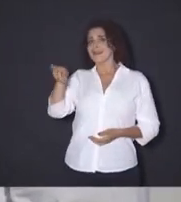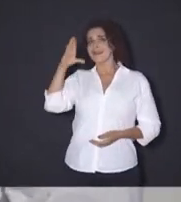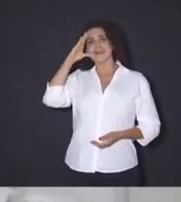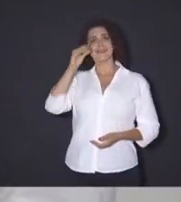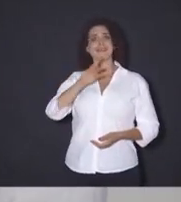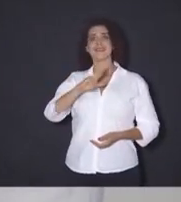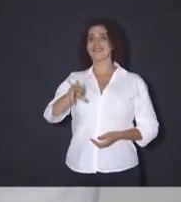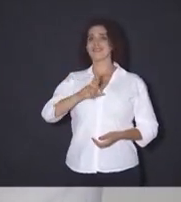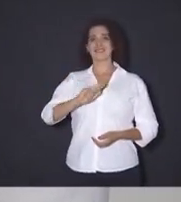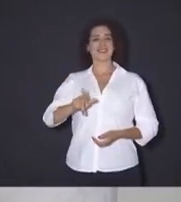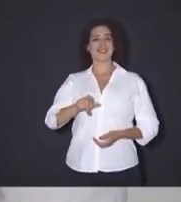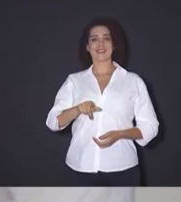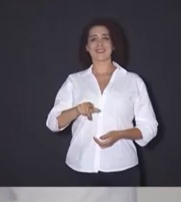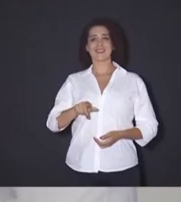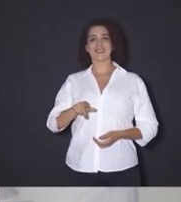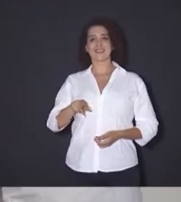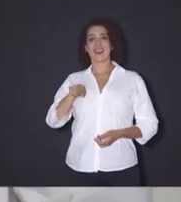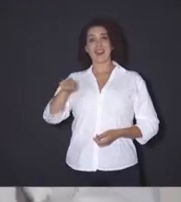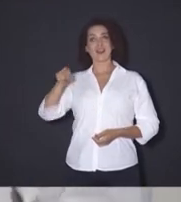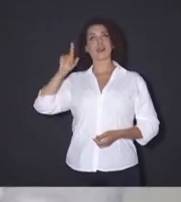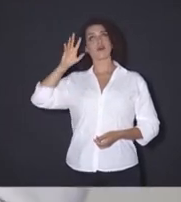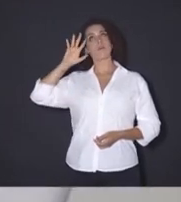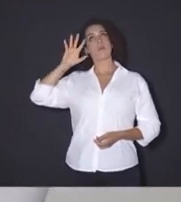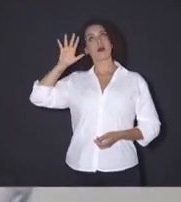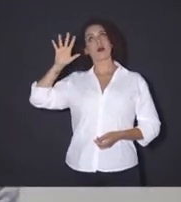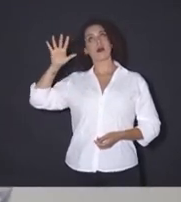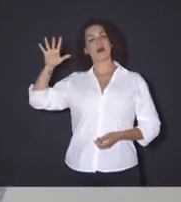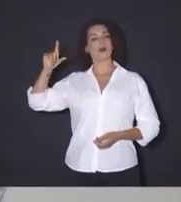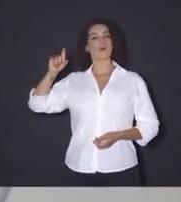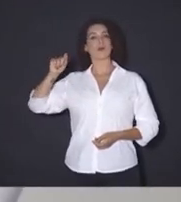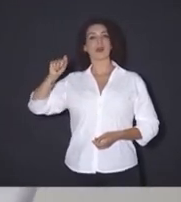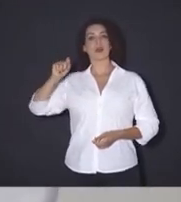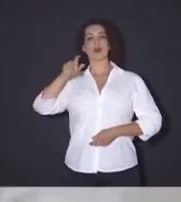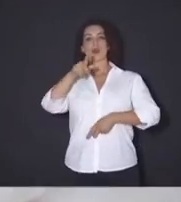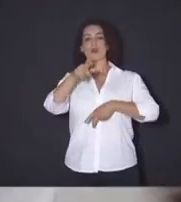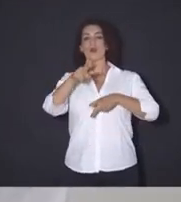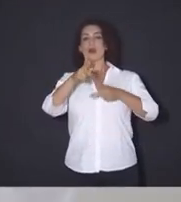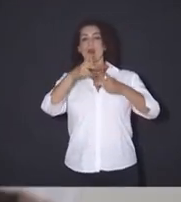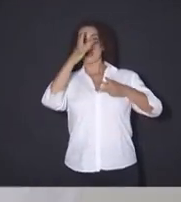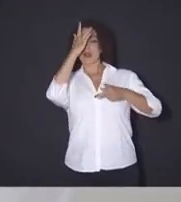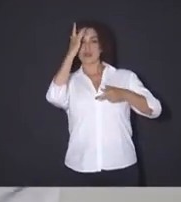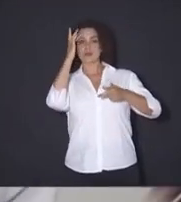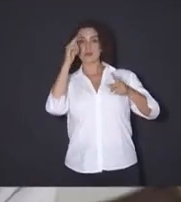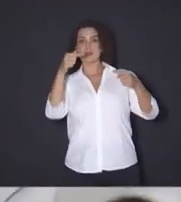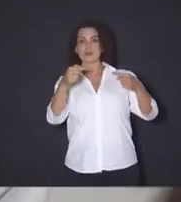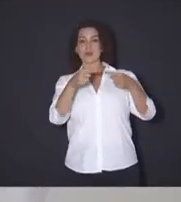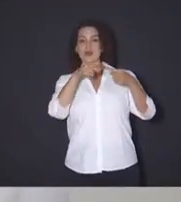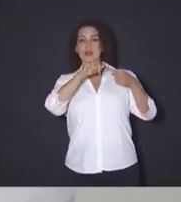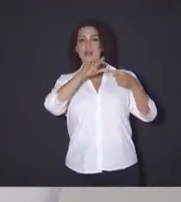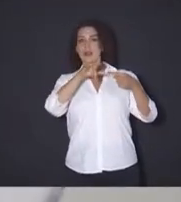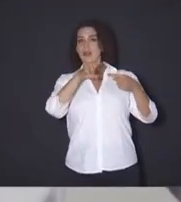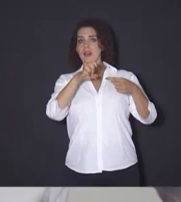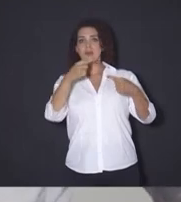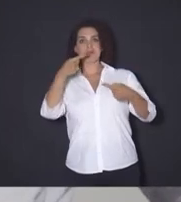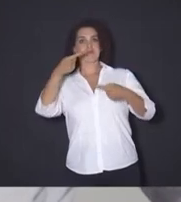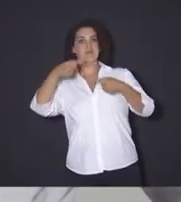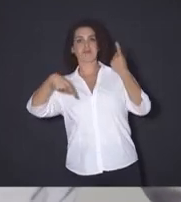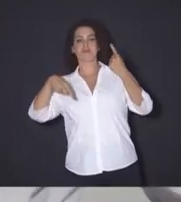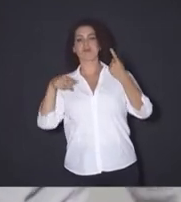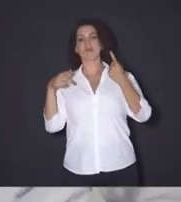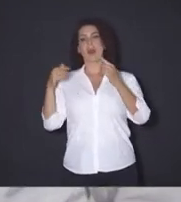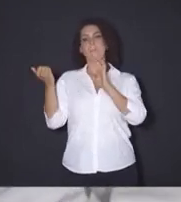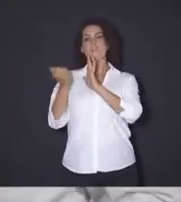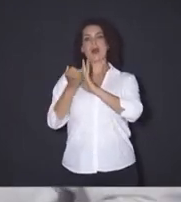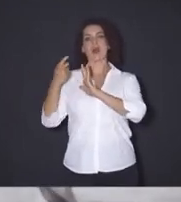é lógico que ele vai imaginar que o público do eln e aí não está condizente com a sua cervejaria por exemplo